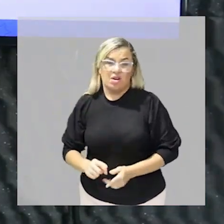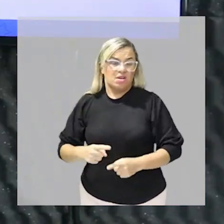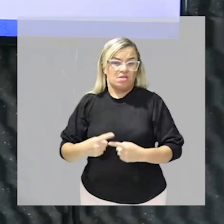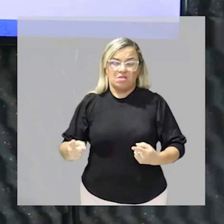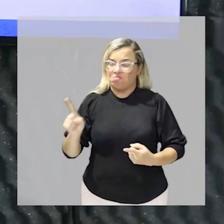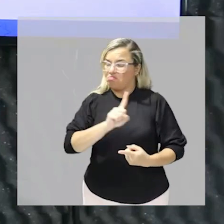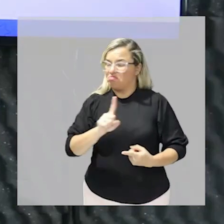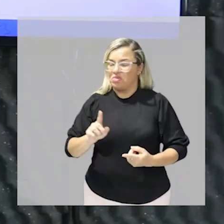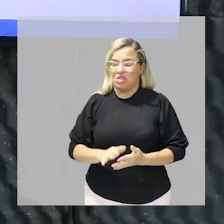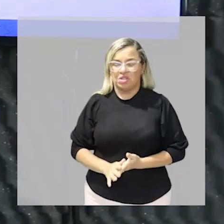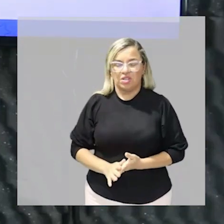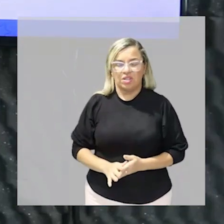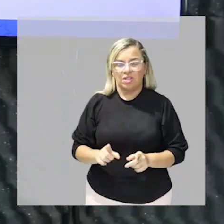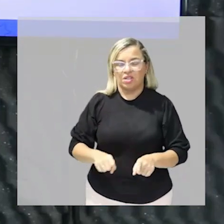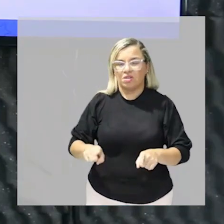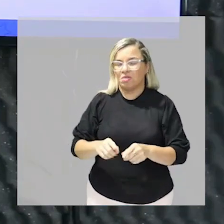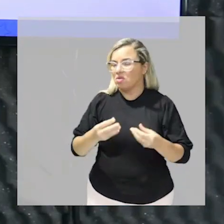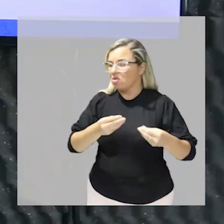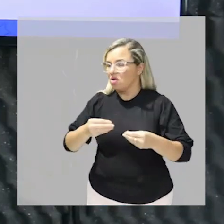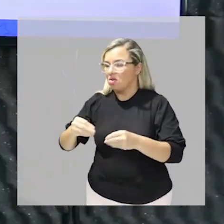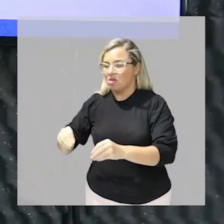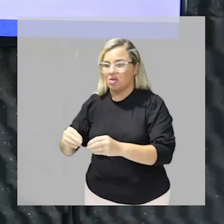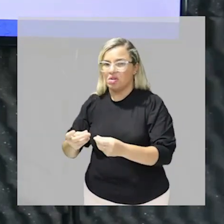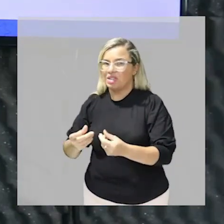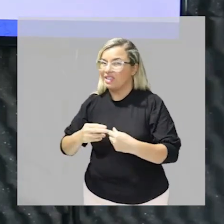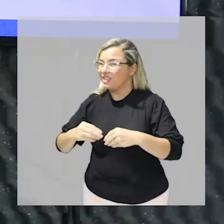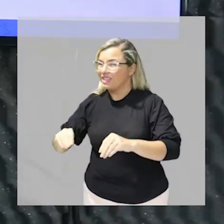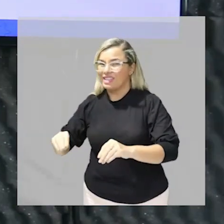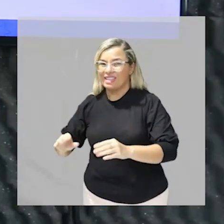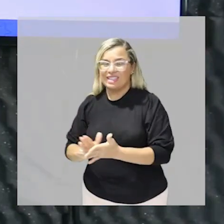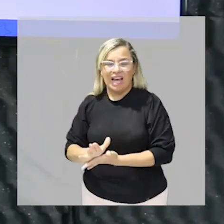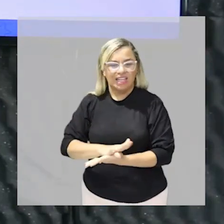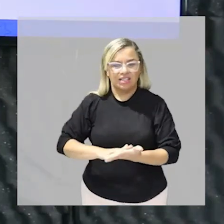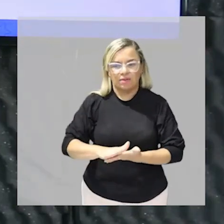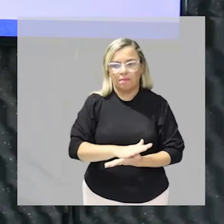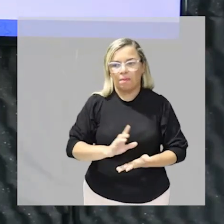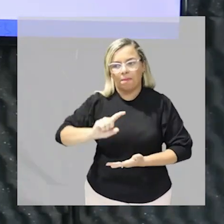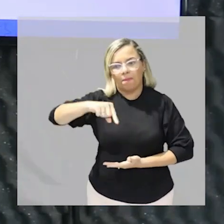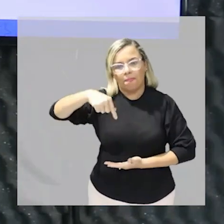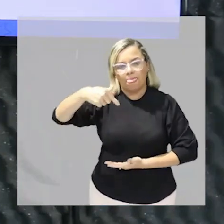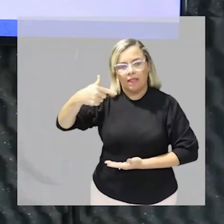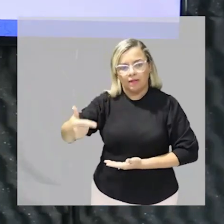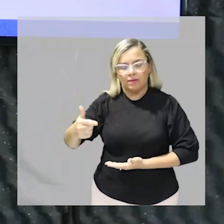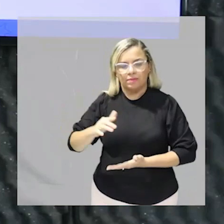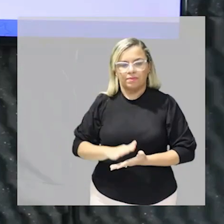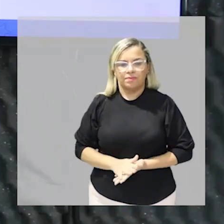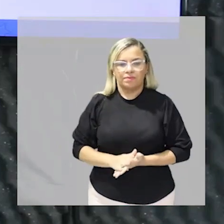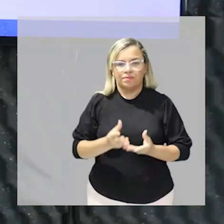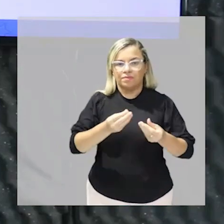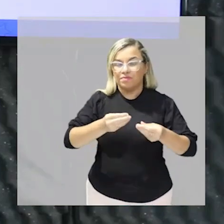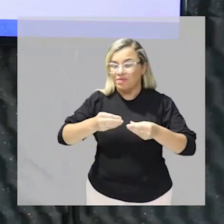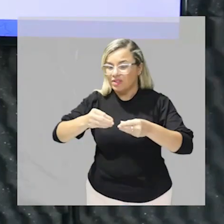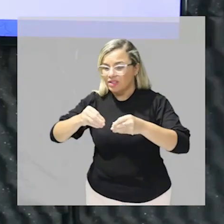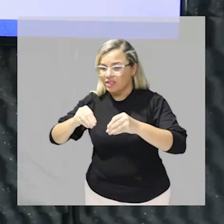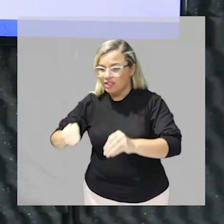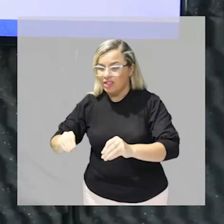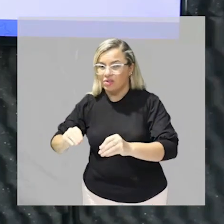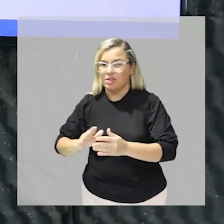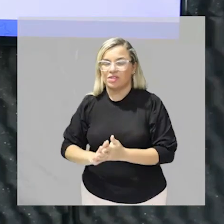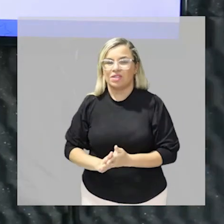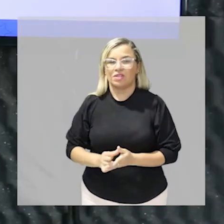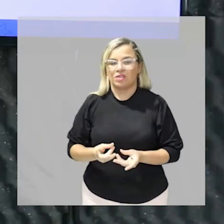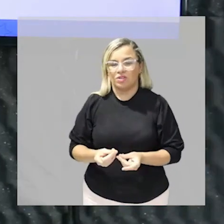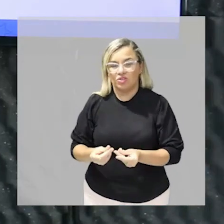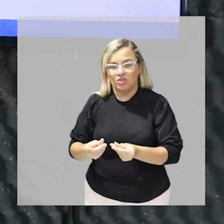né? Então, continua, olha o que ele diz. Em outros casos, nem a compensação econômica tem sido capaz